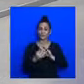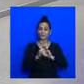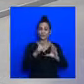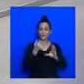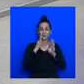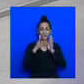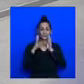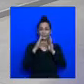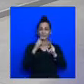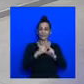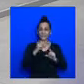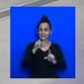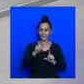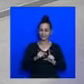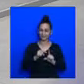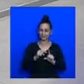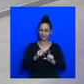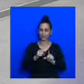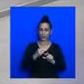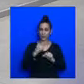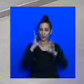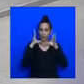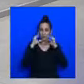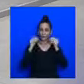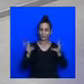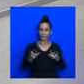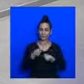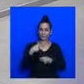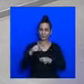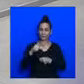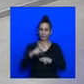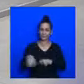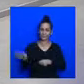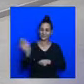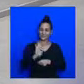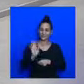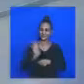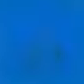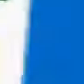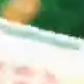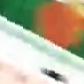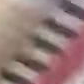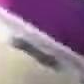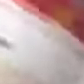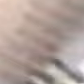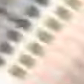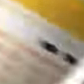do Facebook e do YouTube da Caixa e da Rede TV. Uma ótima noite para você e até mais!